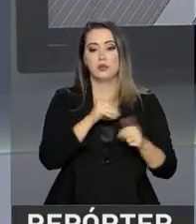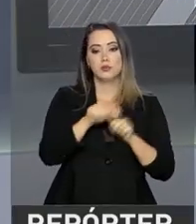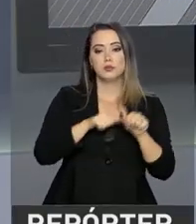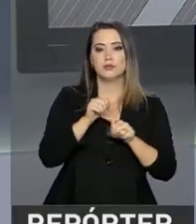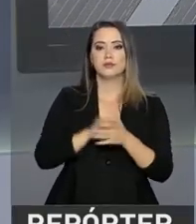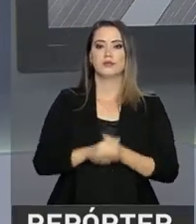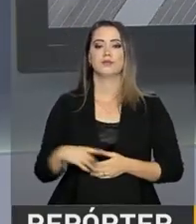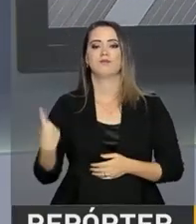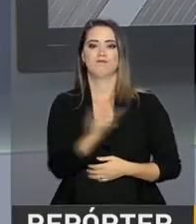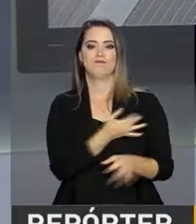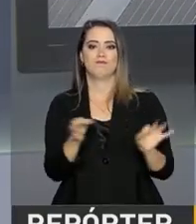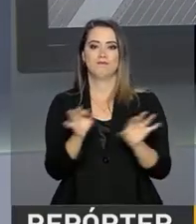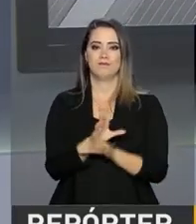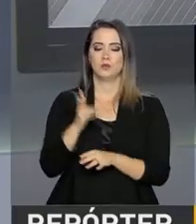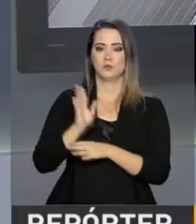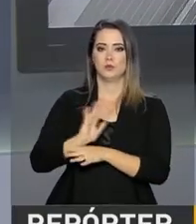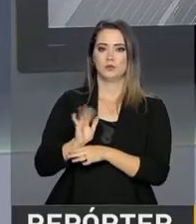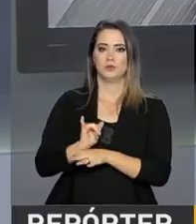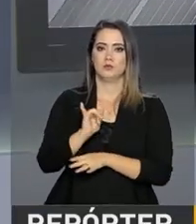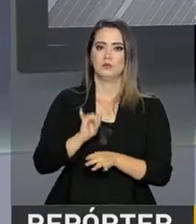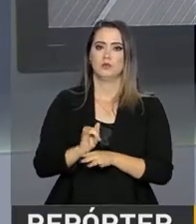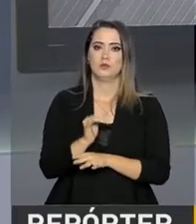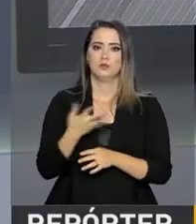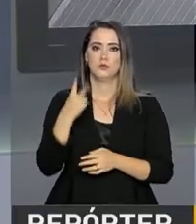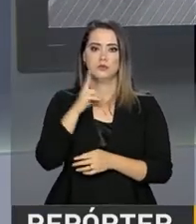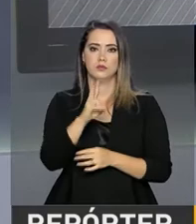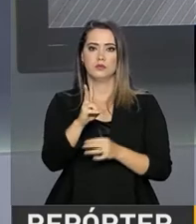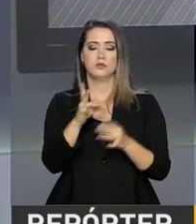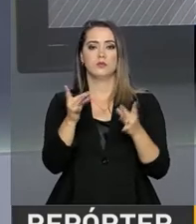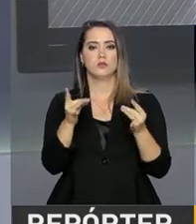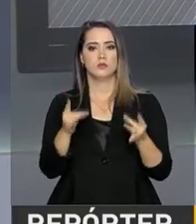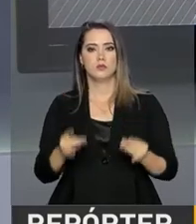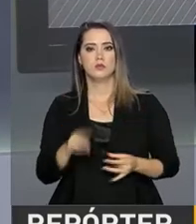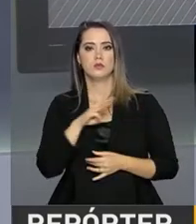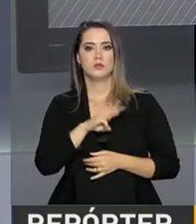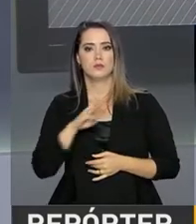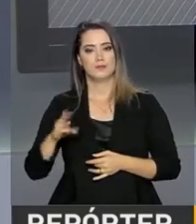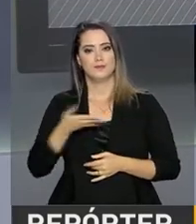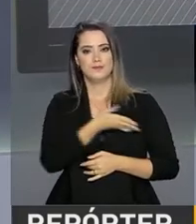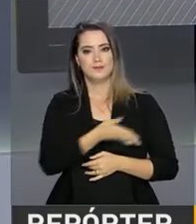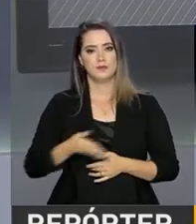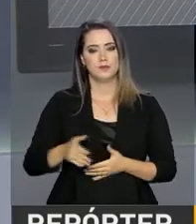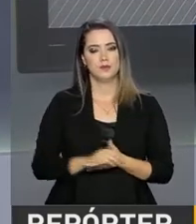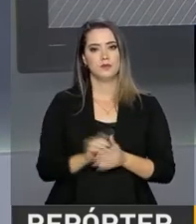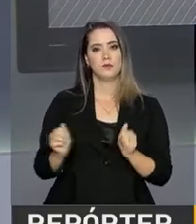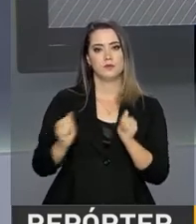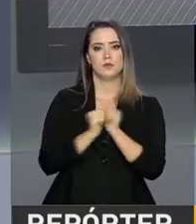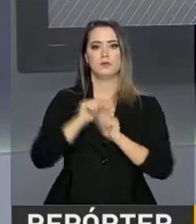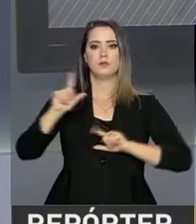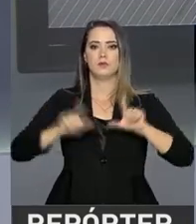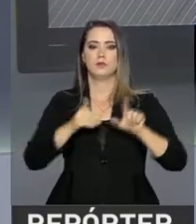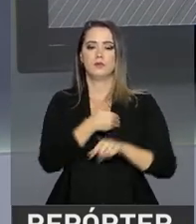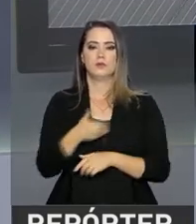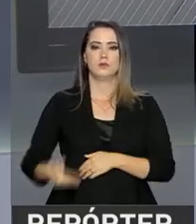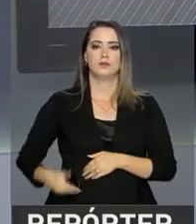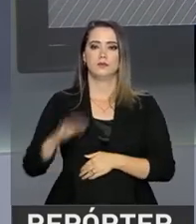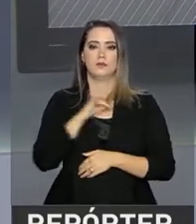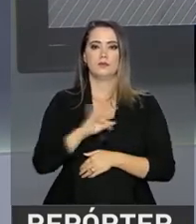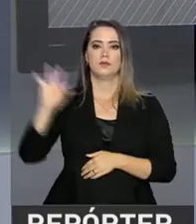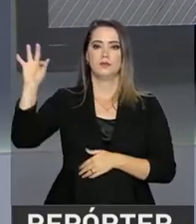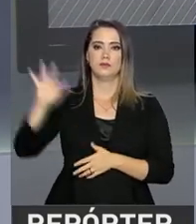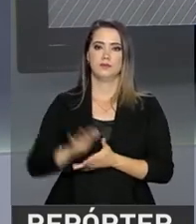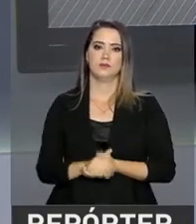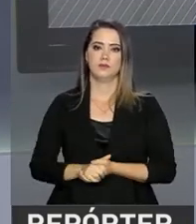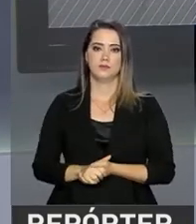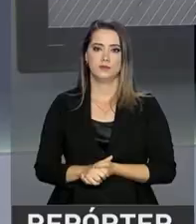fica por aqui e reveja as nossas reportagens no youtube acompanha nossa programação também na internet continue com a gente aqui na nbr a tv do governo